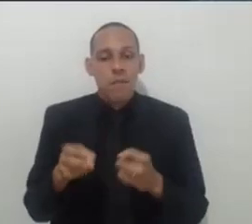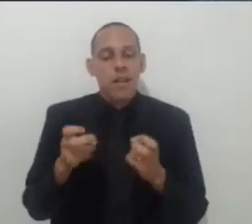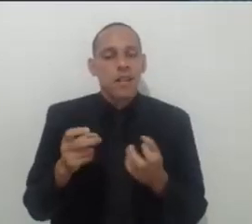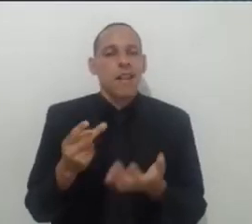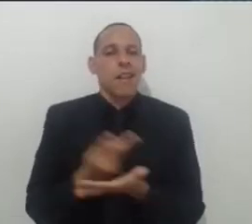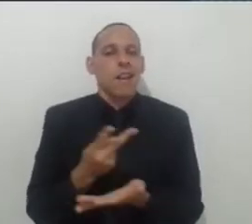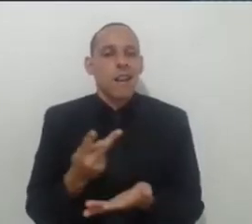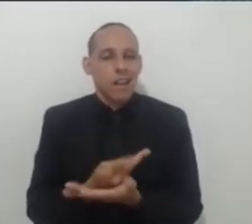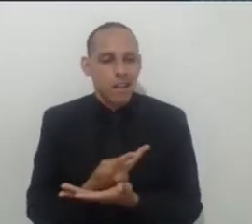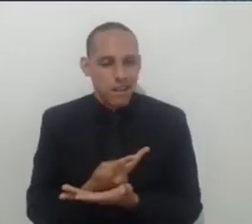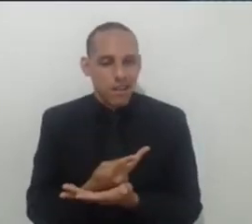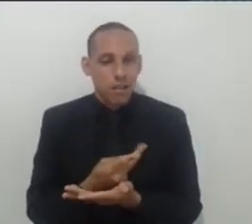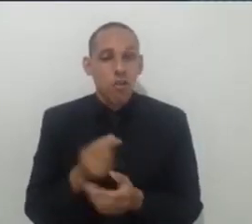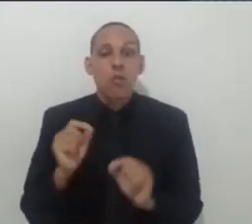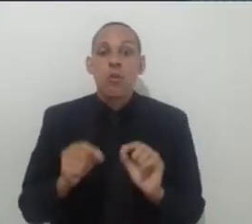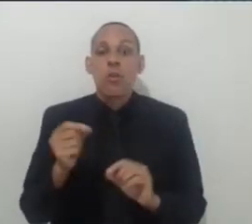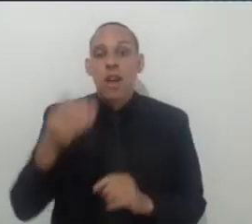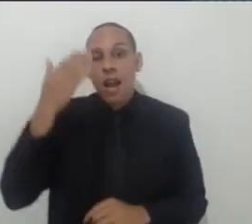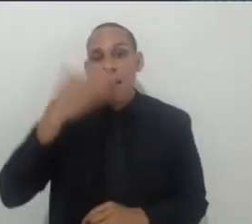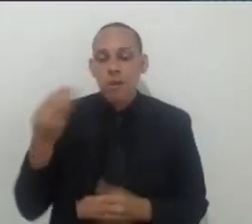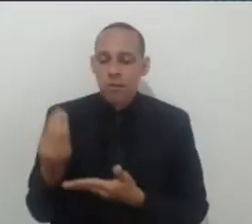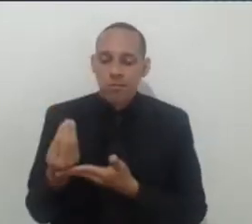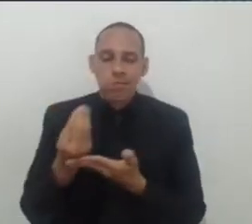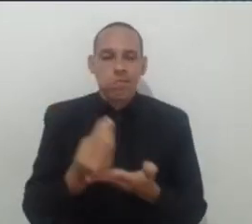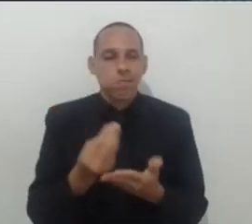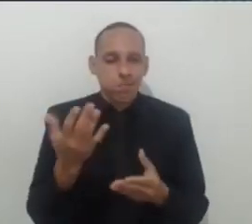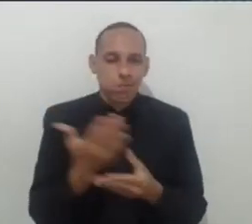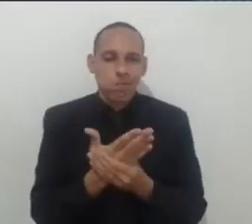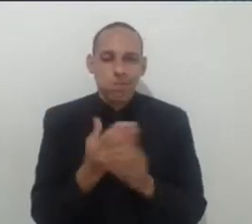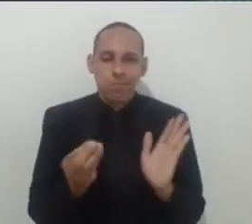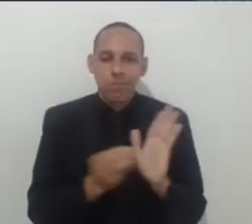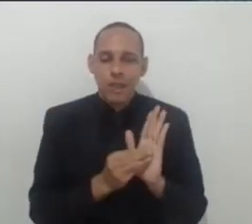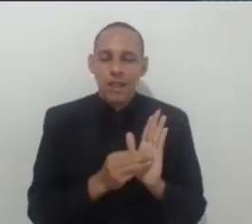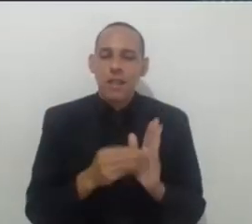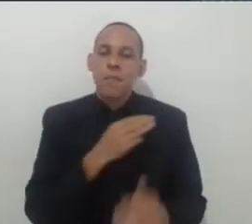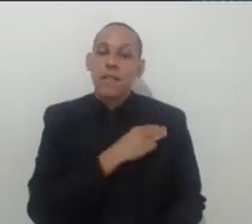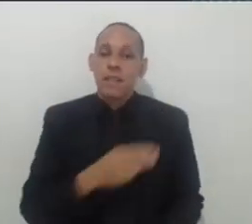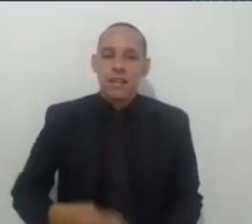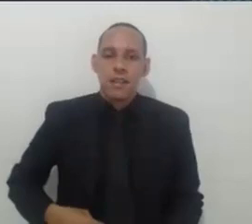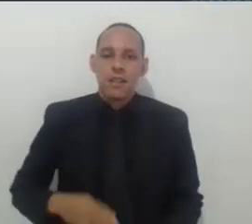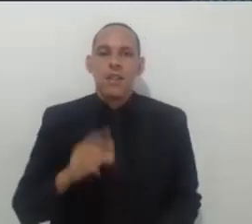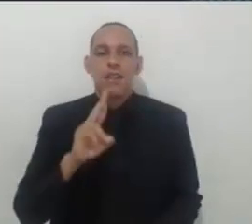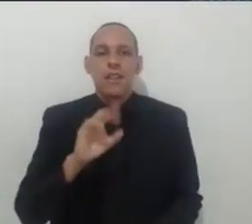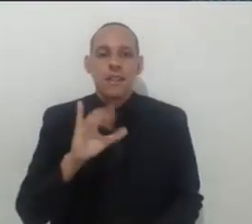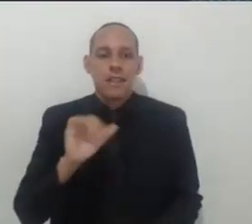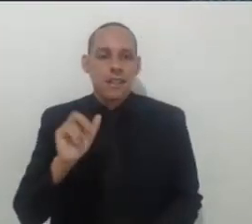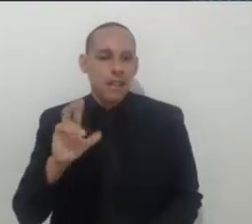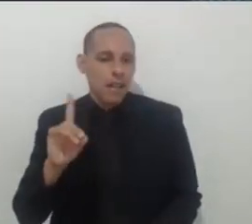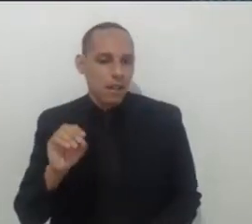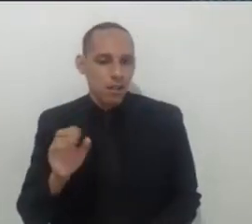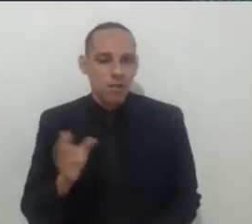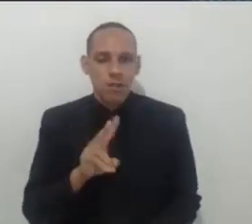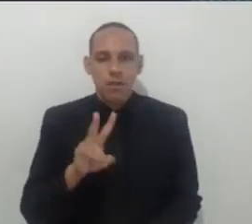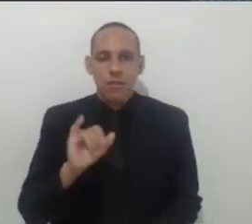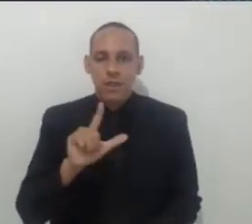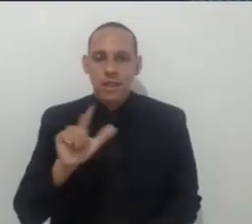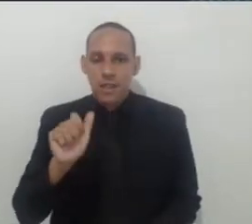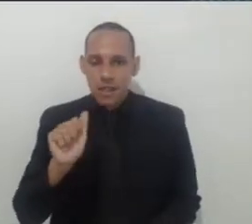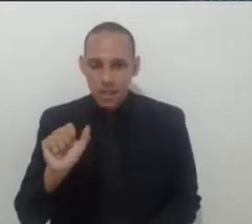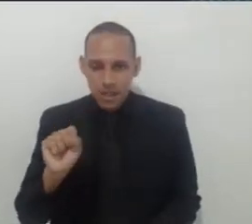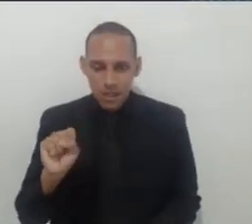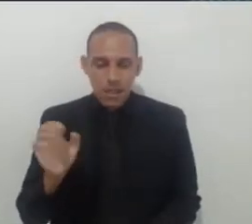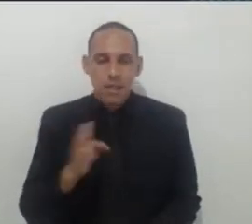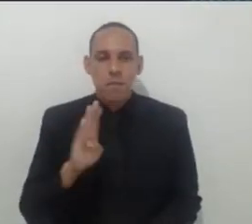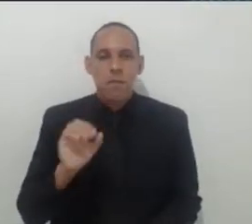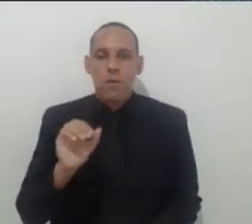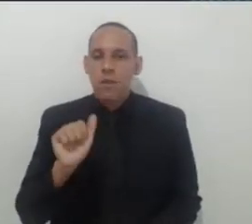da prova trazida aos autos. Então, o ministro Ricardo Vilas Boas está aí consignado. Ainda uma outra nesse